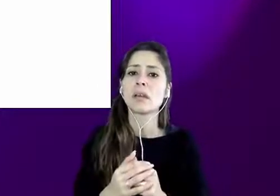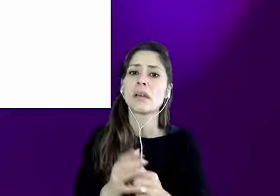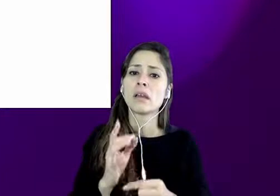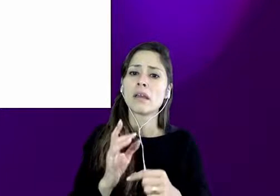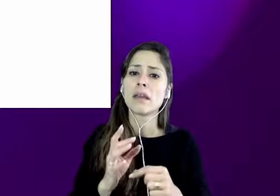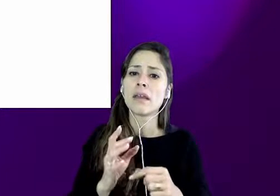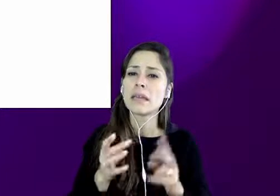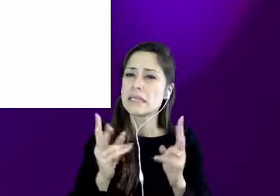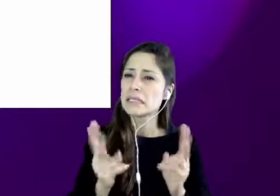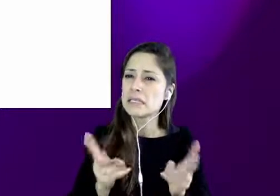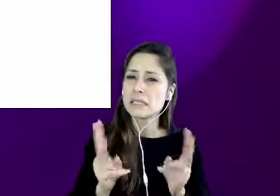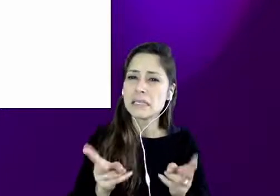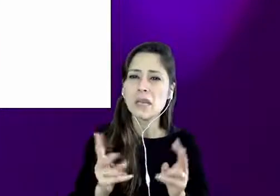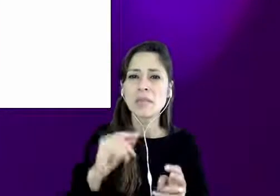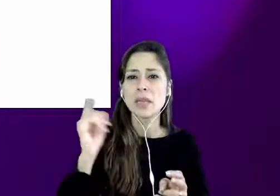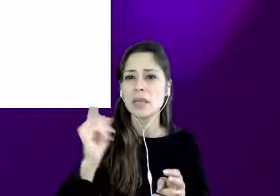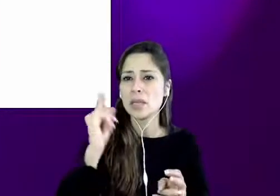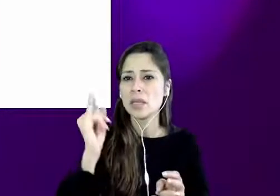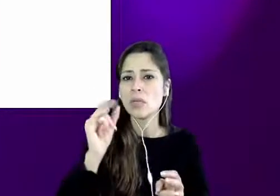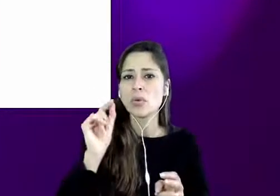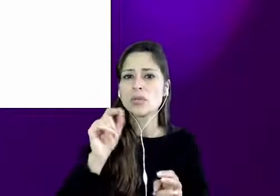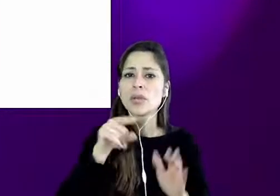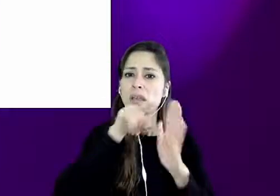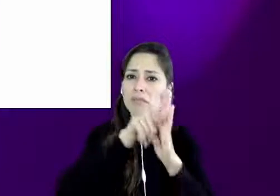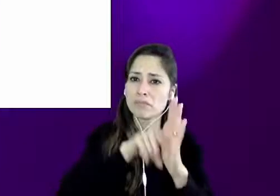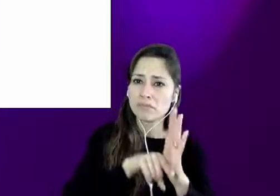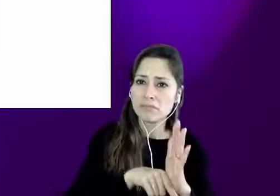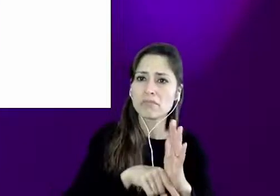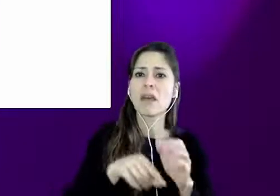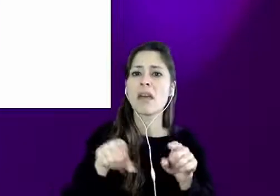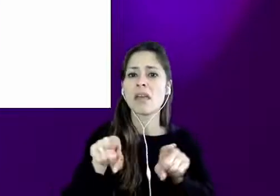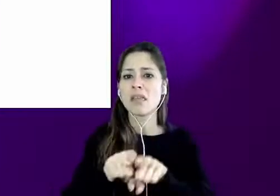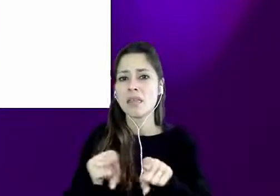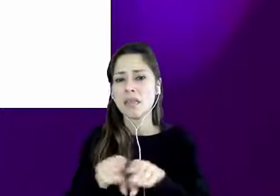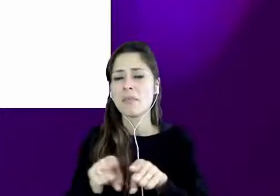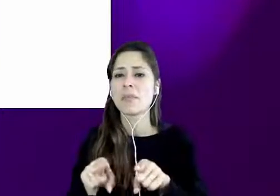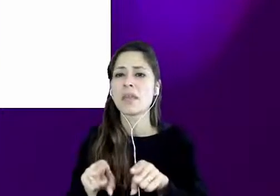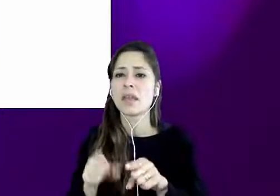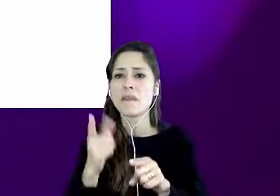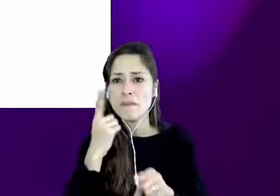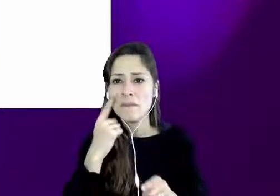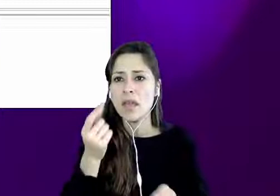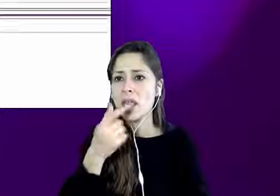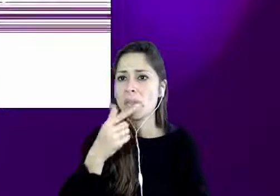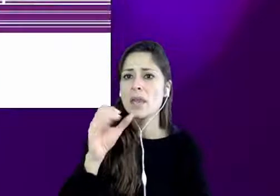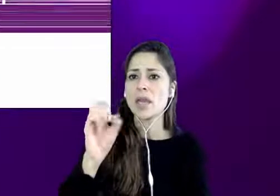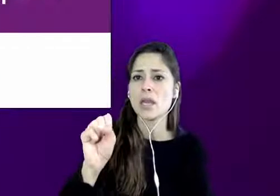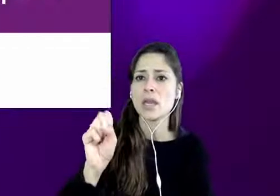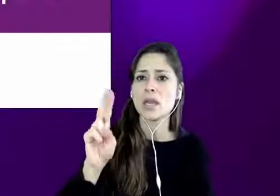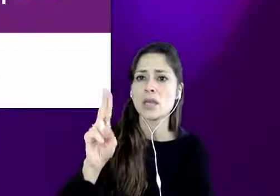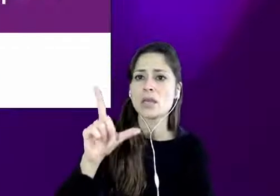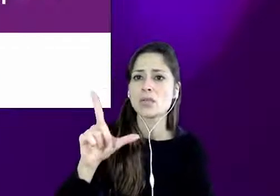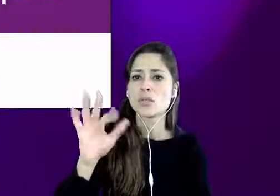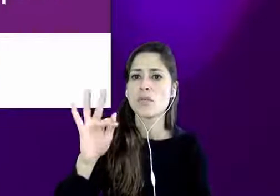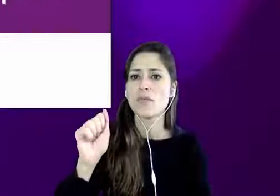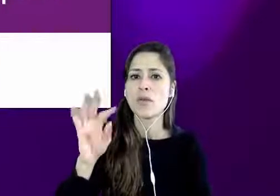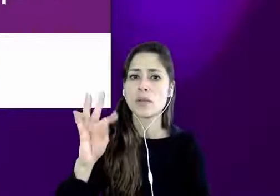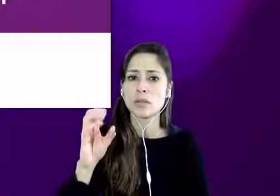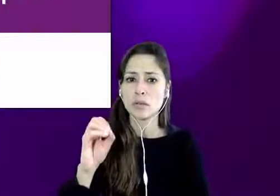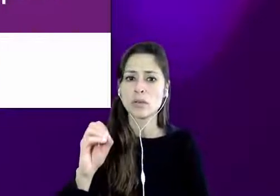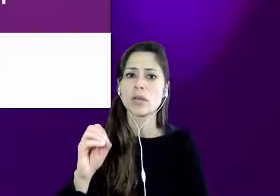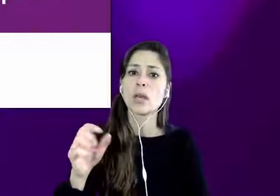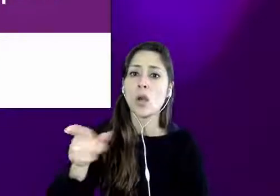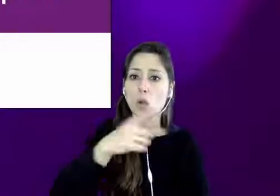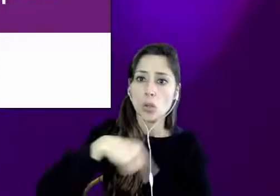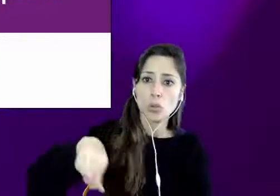sempre necessário classificar em TBI, como também considerar sempre o sulfato de magnésio. O convite é de que hajamos